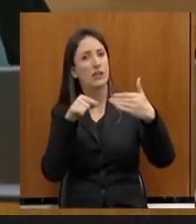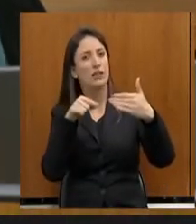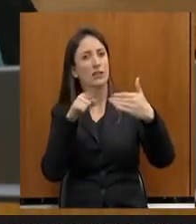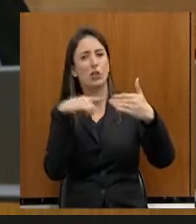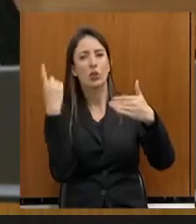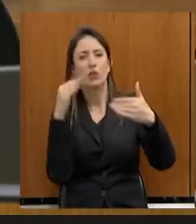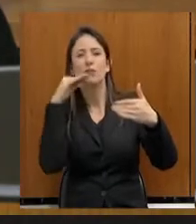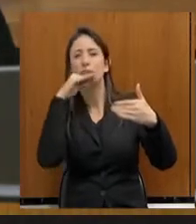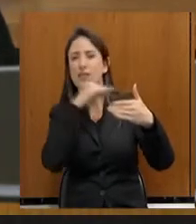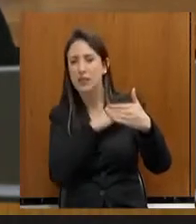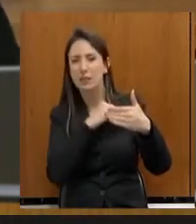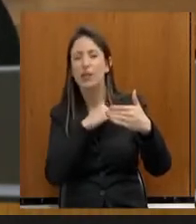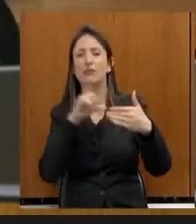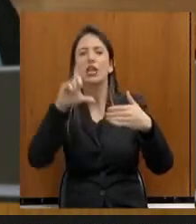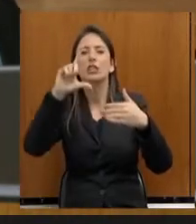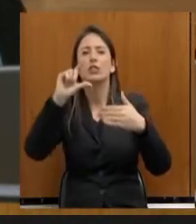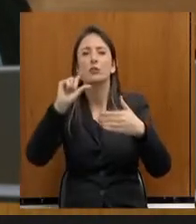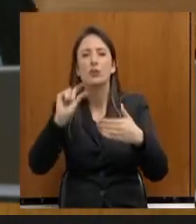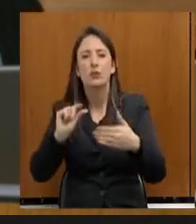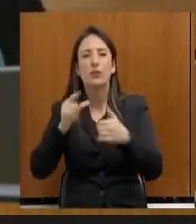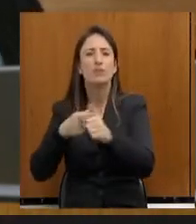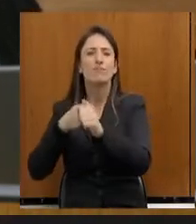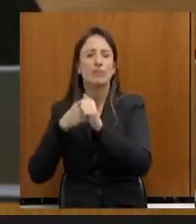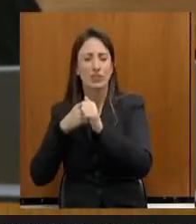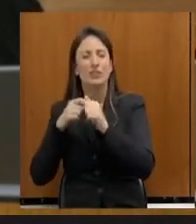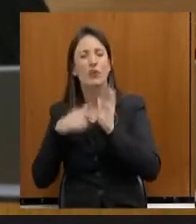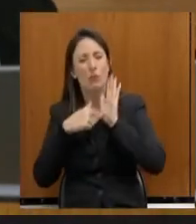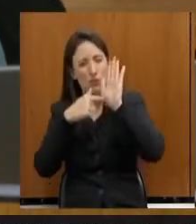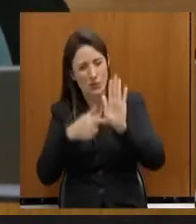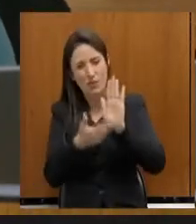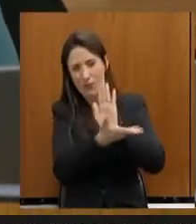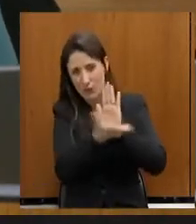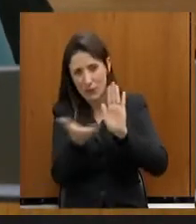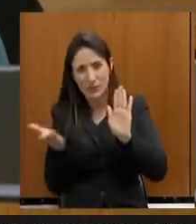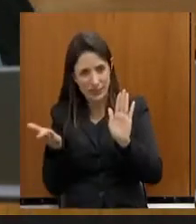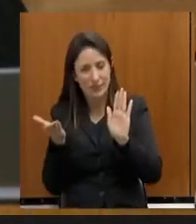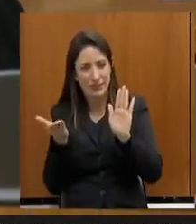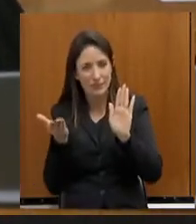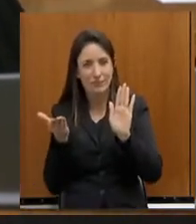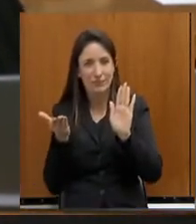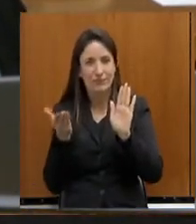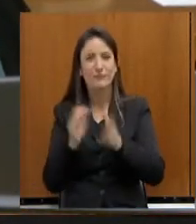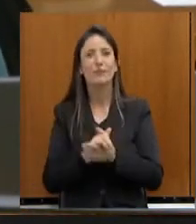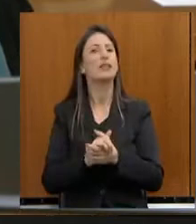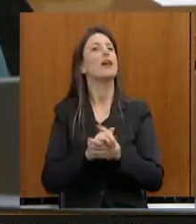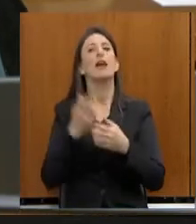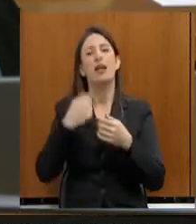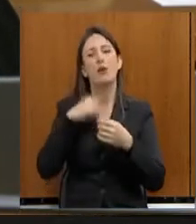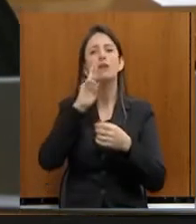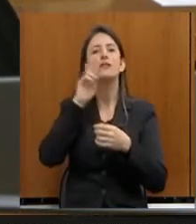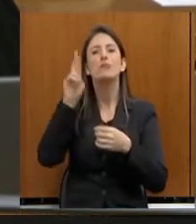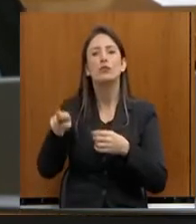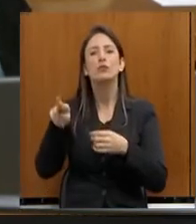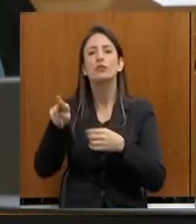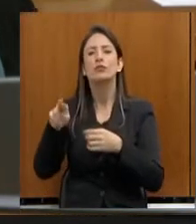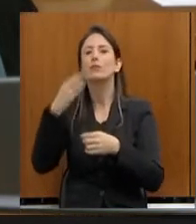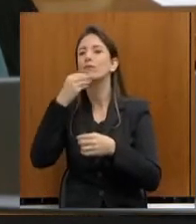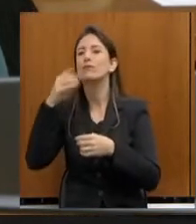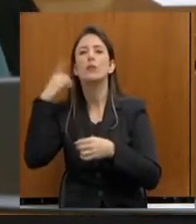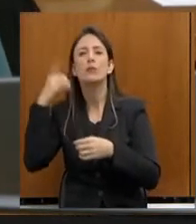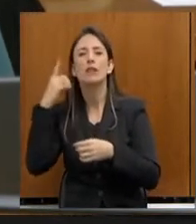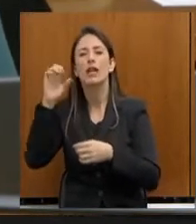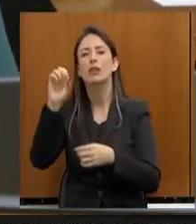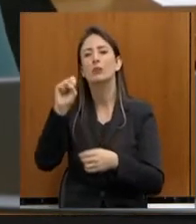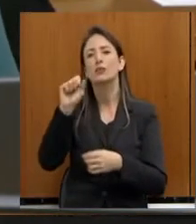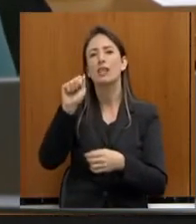a redução do passivo que eu tive a oportunidade de apresentar aqui na resposta ao Deputado Sávio Souza Cruz